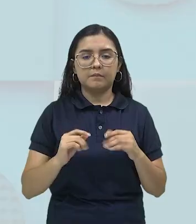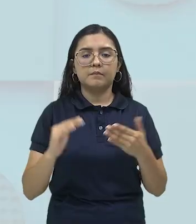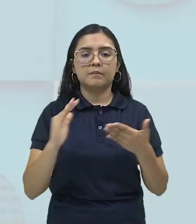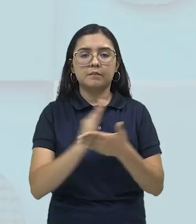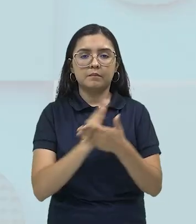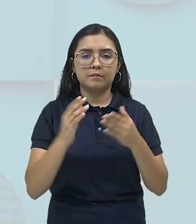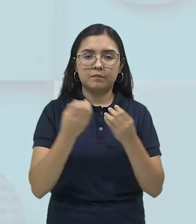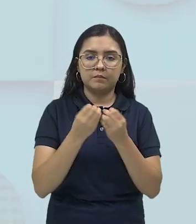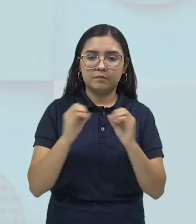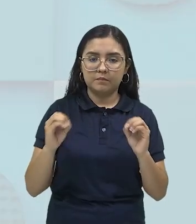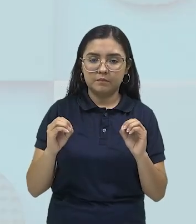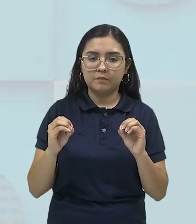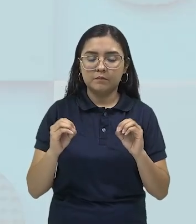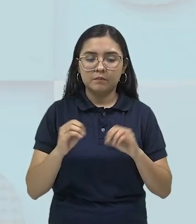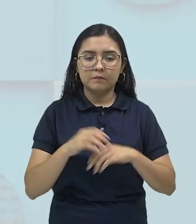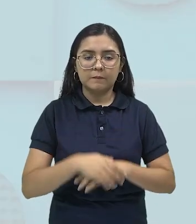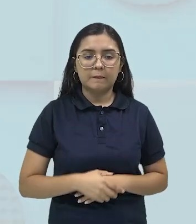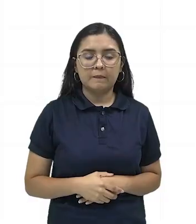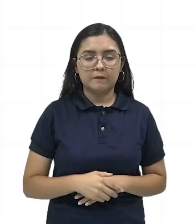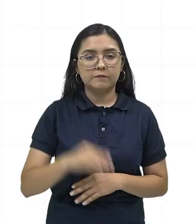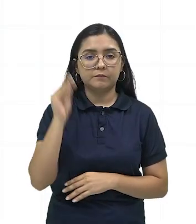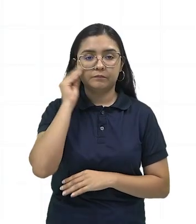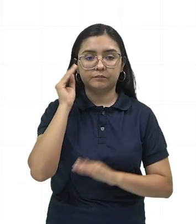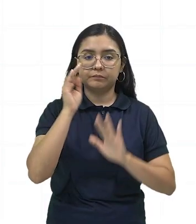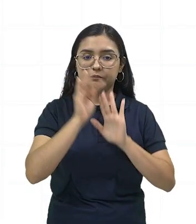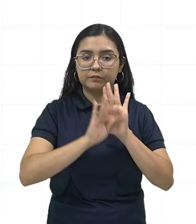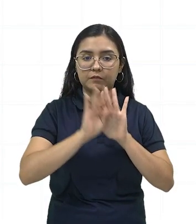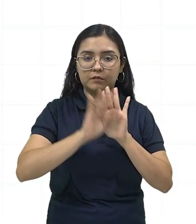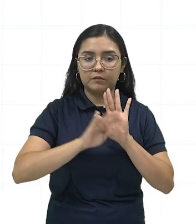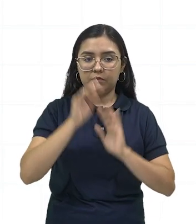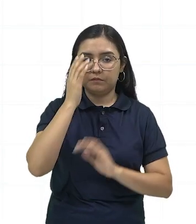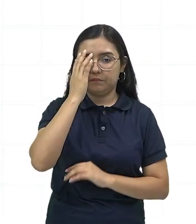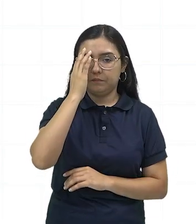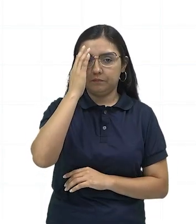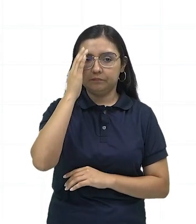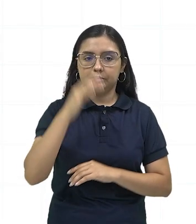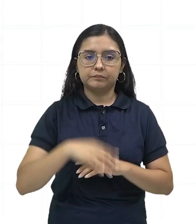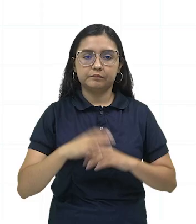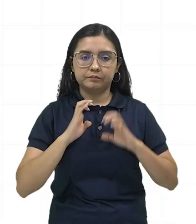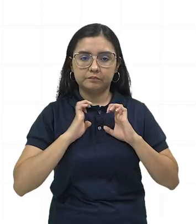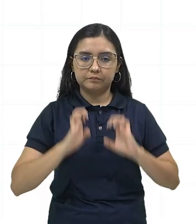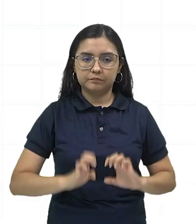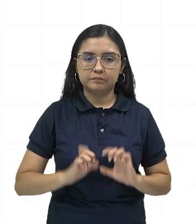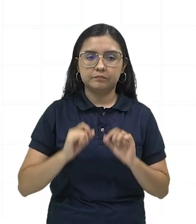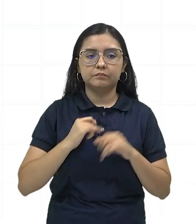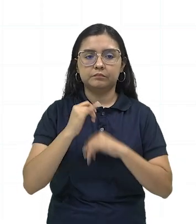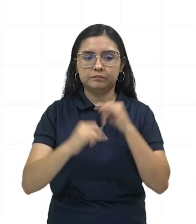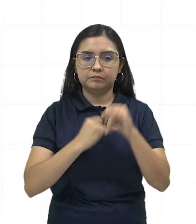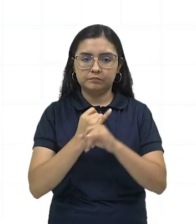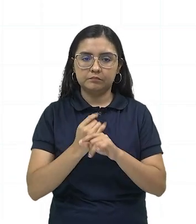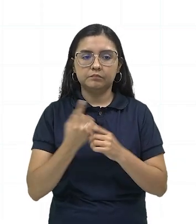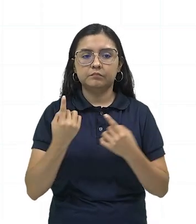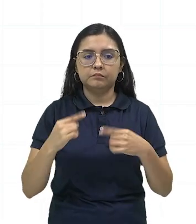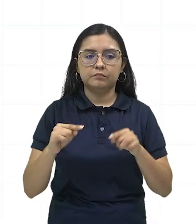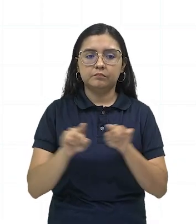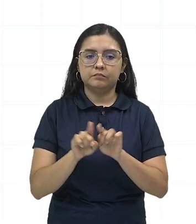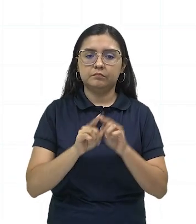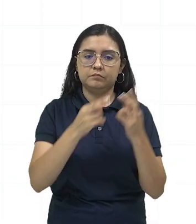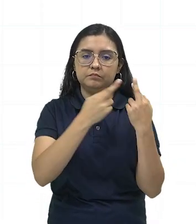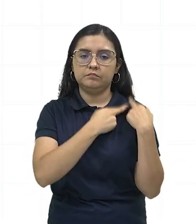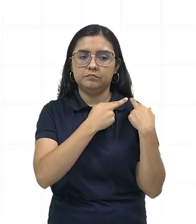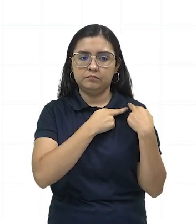orações subordinadas, nós vamos observar um texto. Ética digital, desafios e responsabilidades na